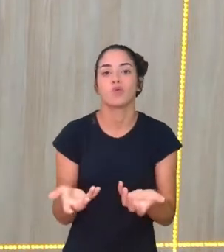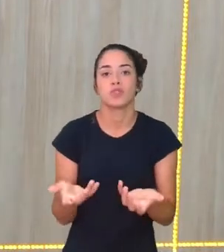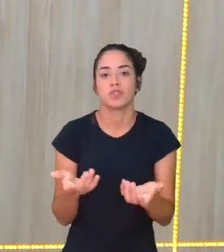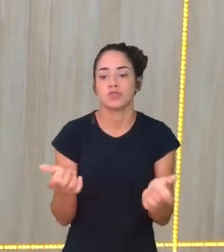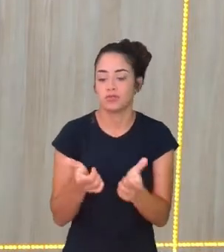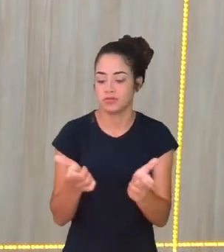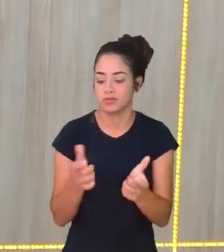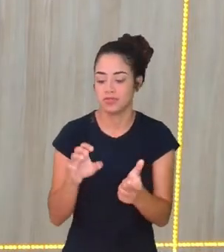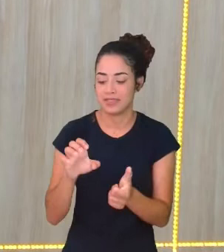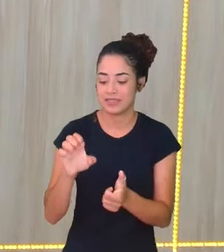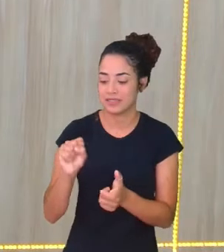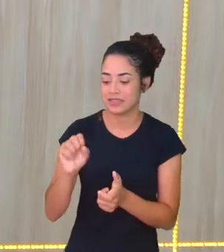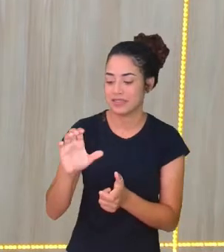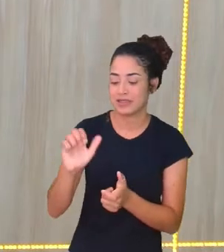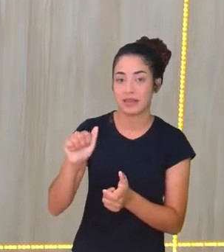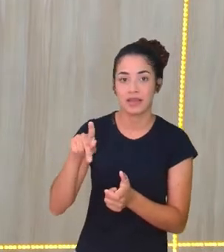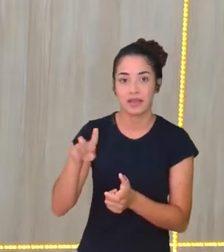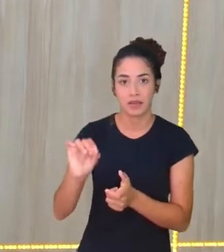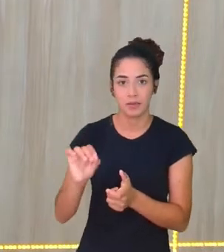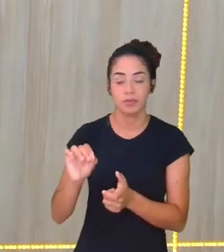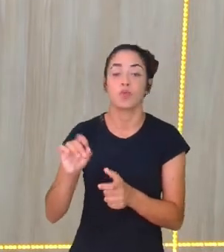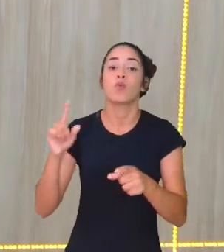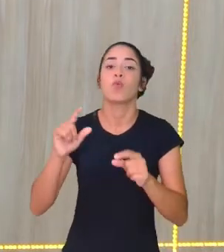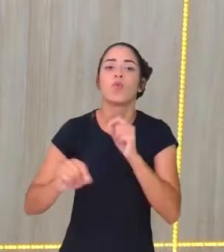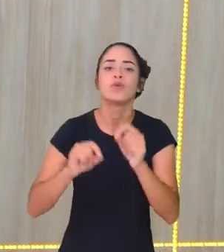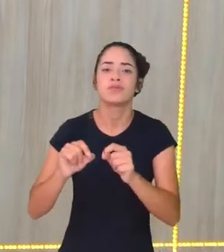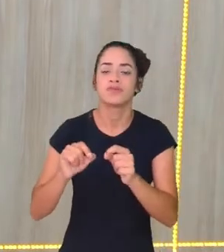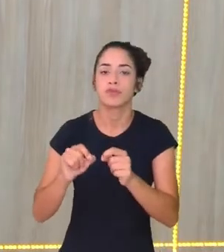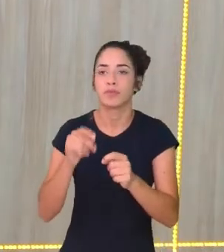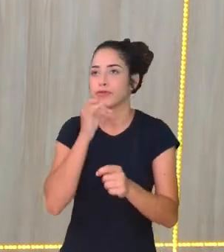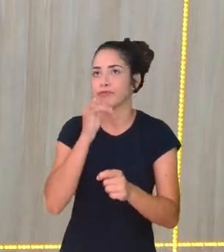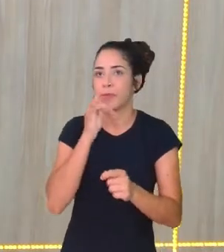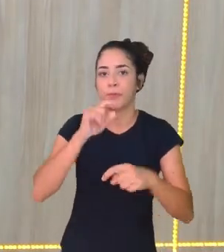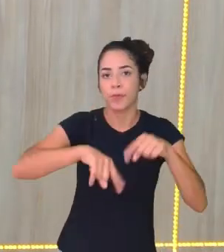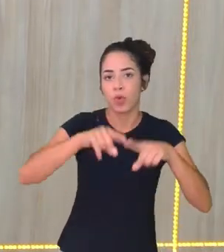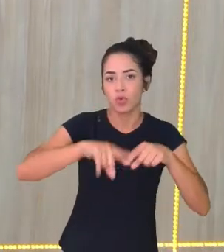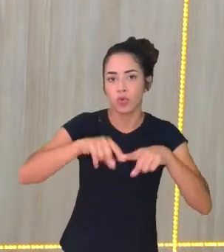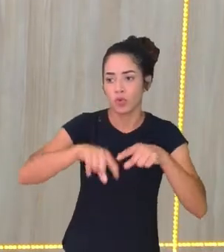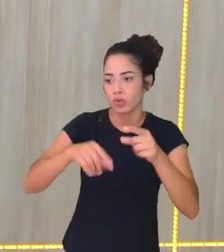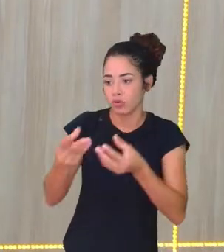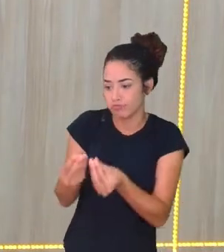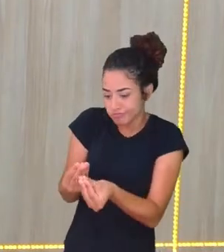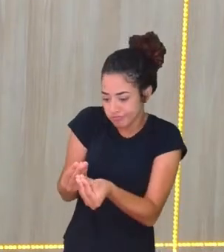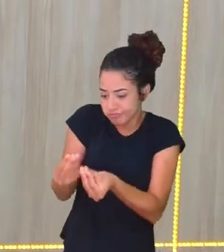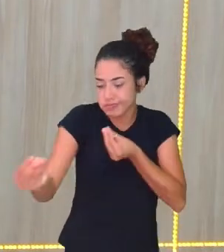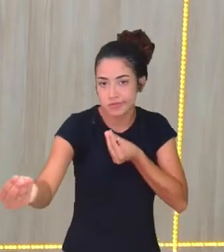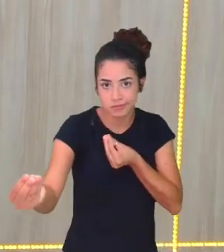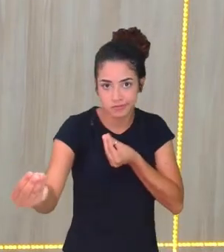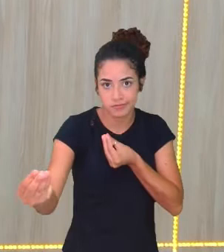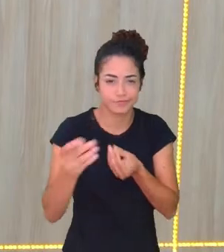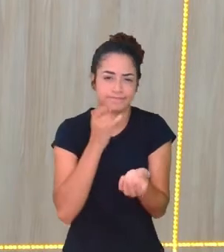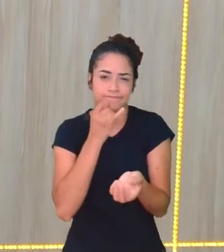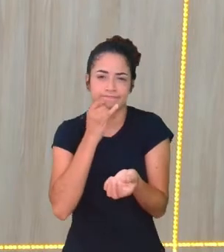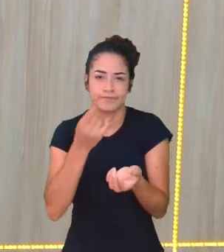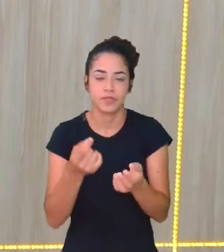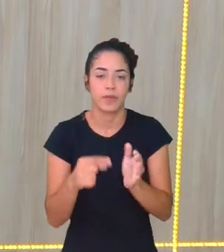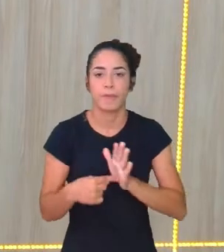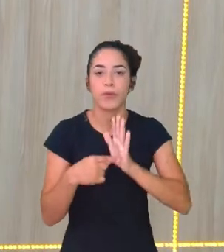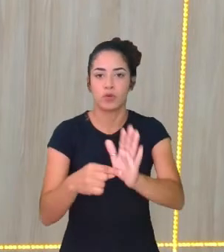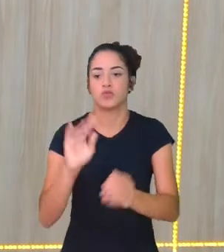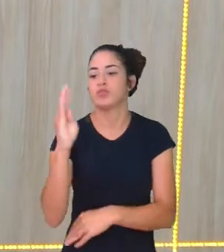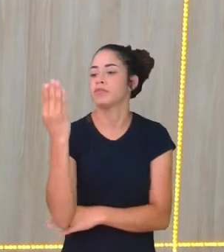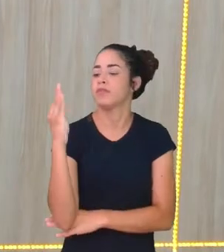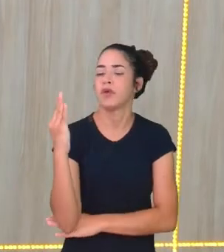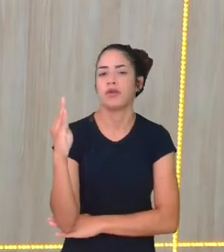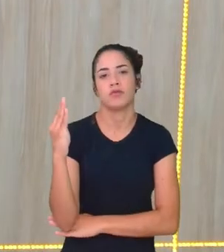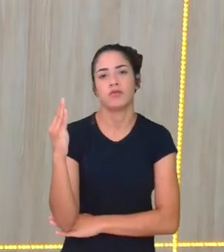que é o escambo é a troca de produto por produto Então os portugueses faziam o seguinte apresentava ali um espelho né para um